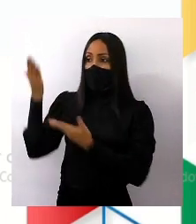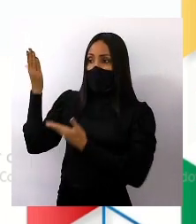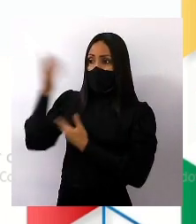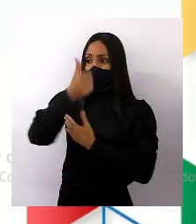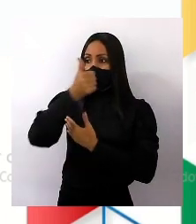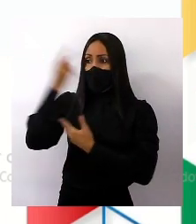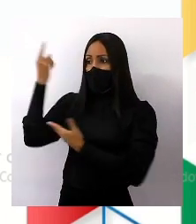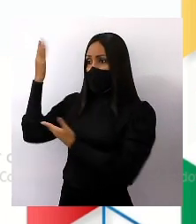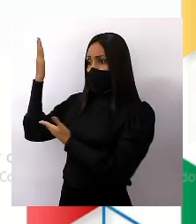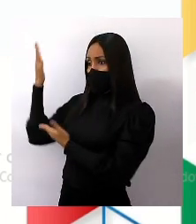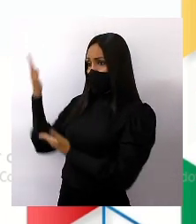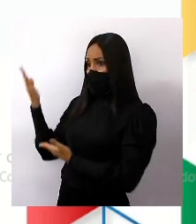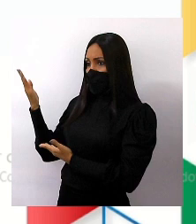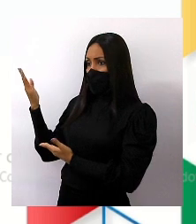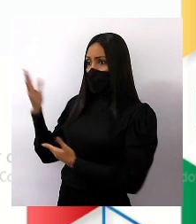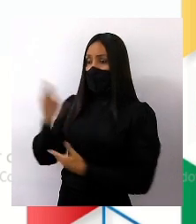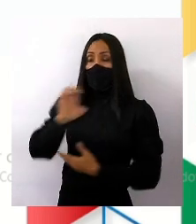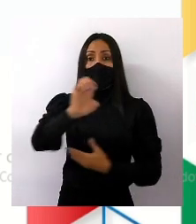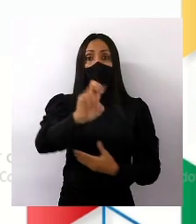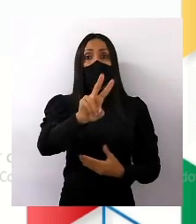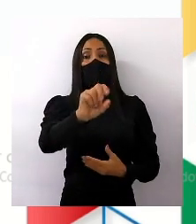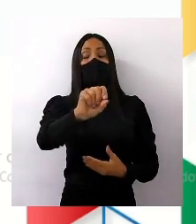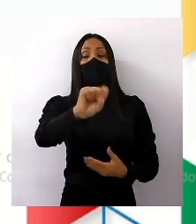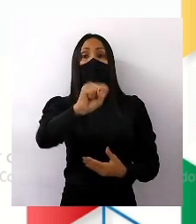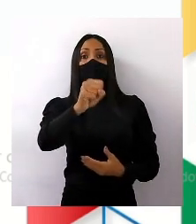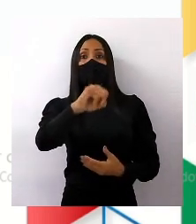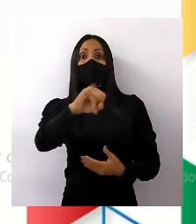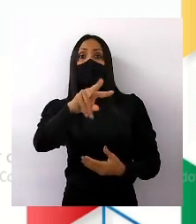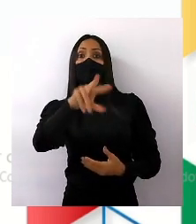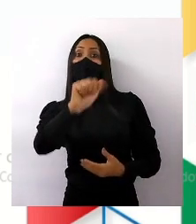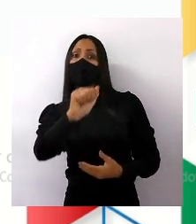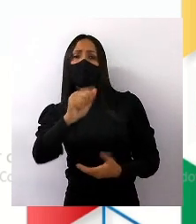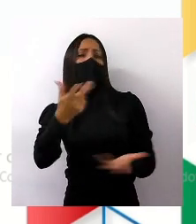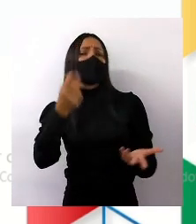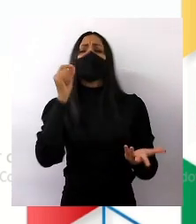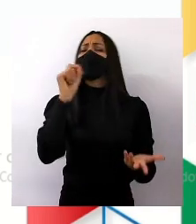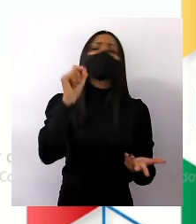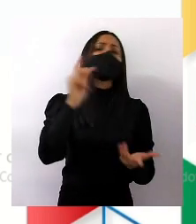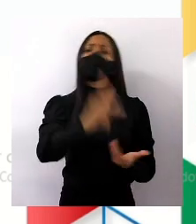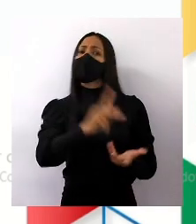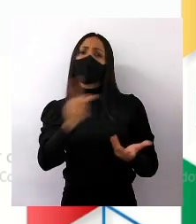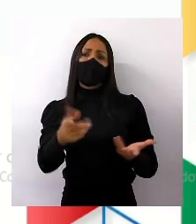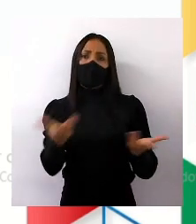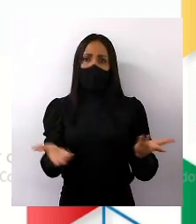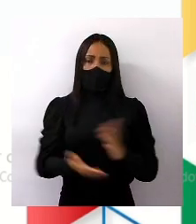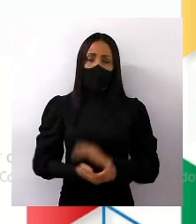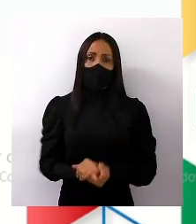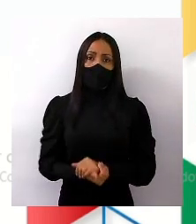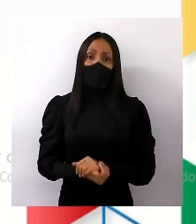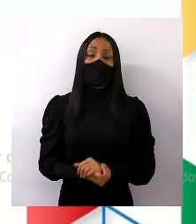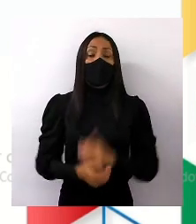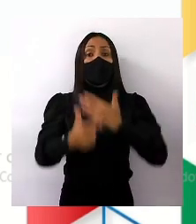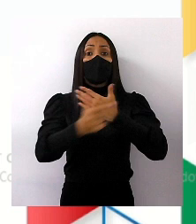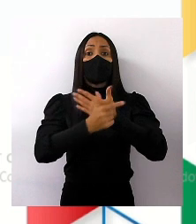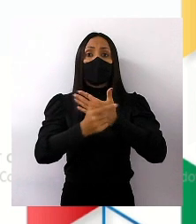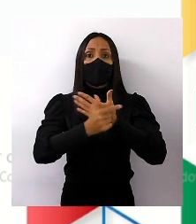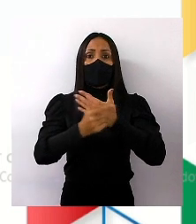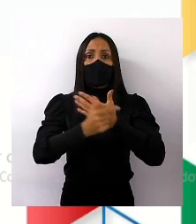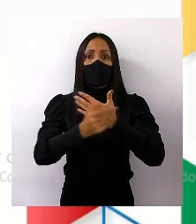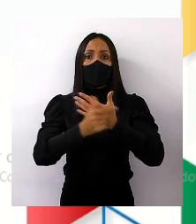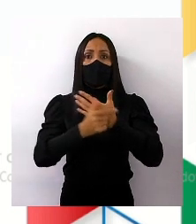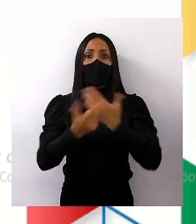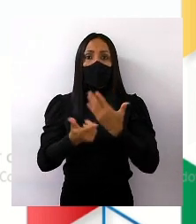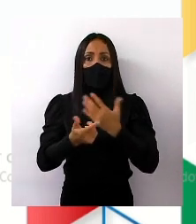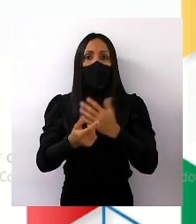função, observe no slide, é a função evasiva. O que é isso, professor? Evasiva. É a função, gente, de fugir